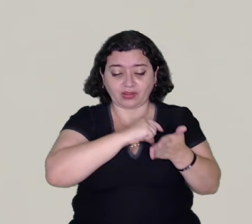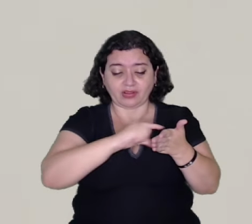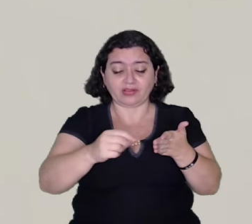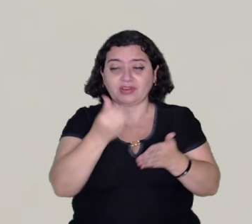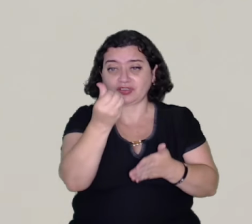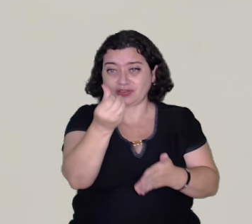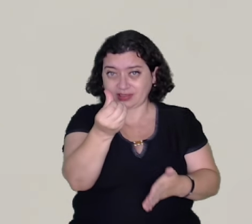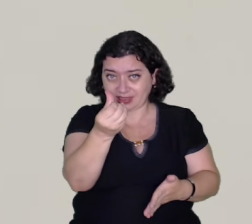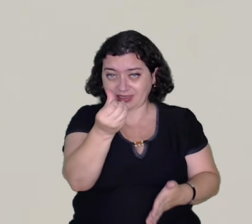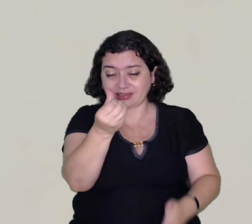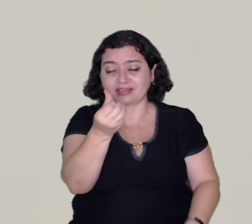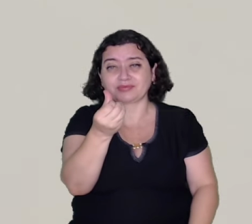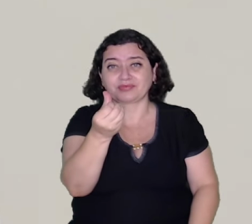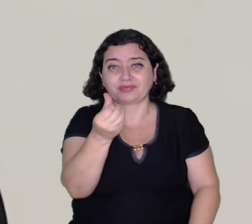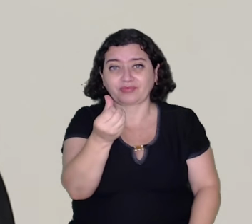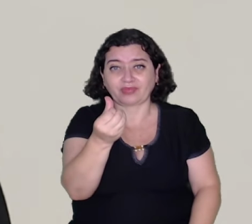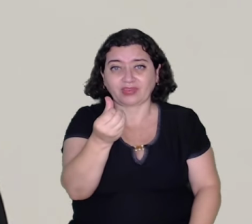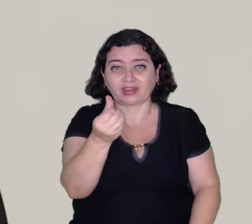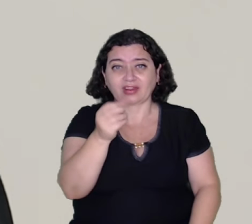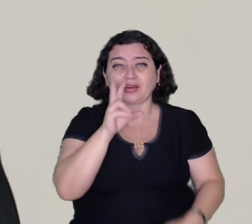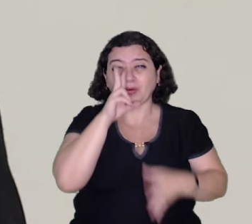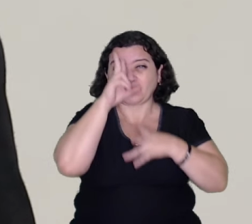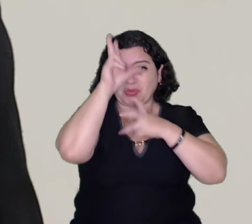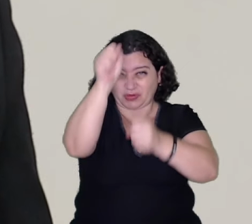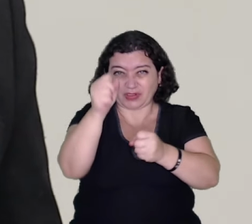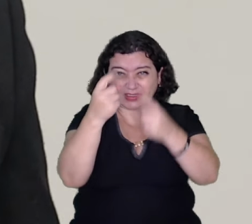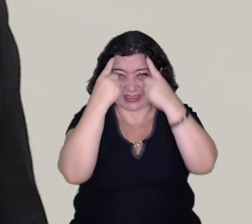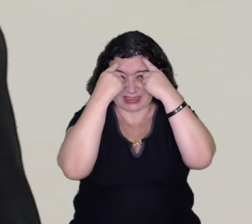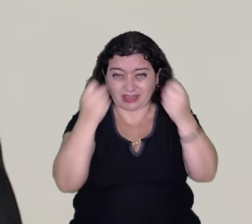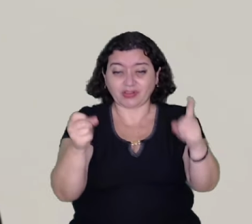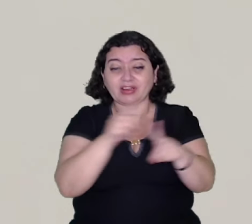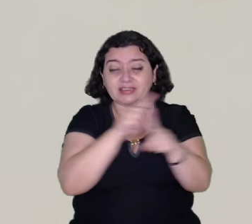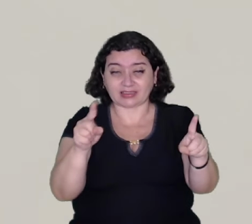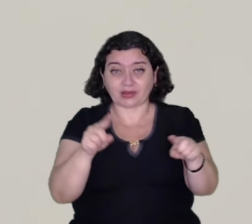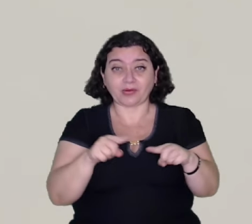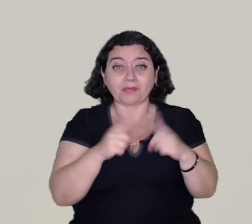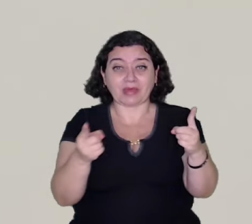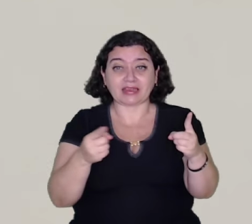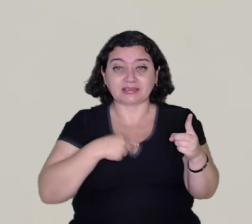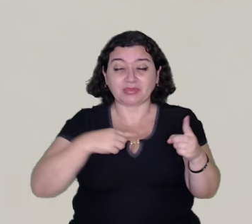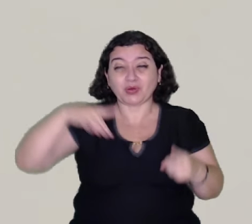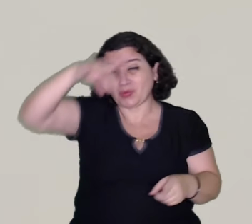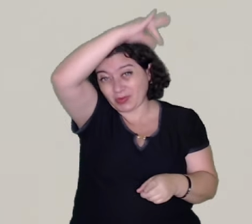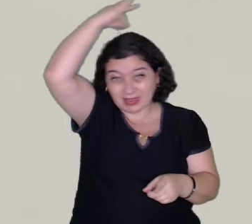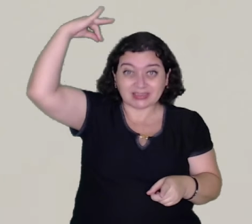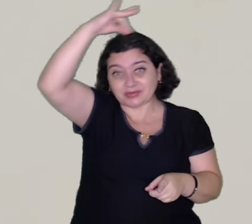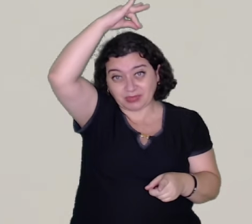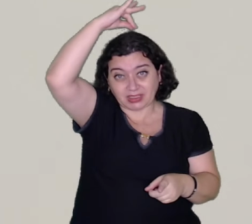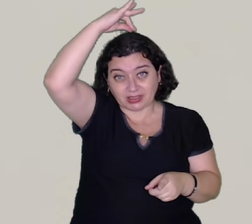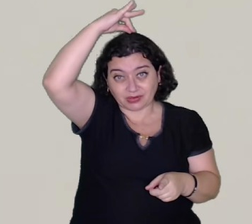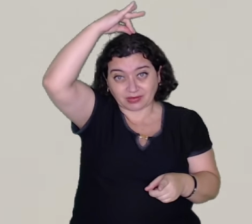versículo 6, não por força nem por violência, mas pelo meu espírito,